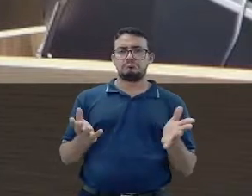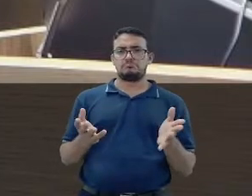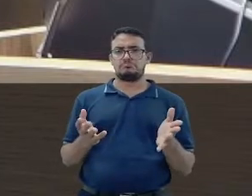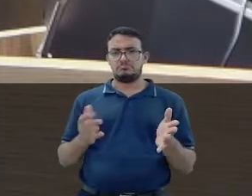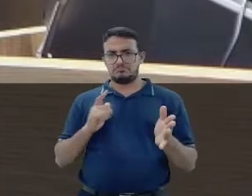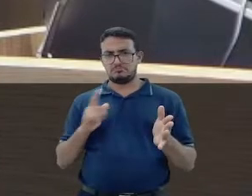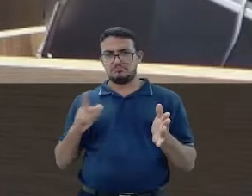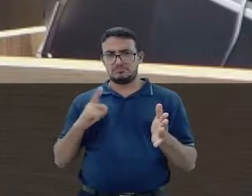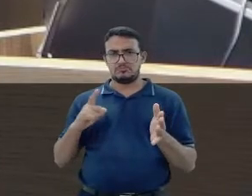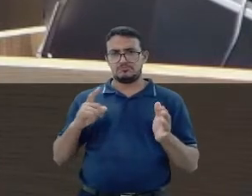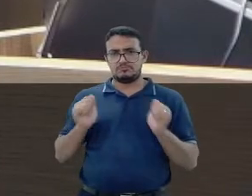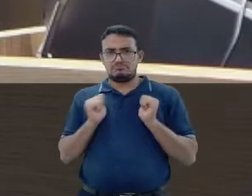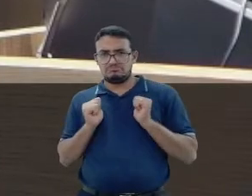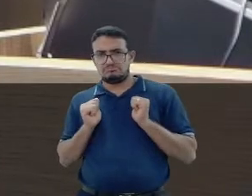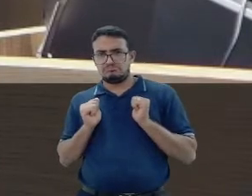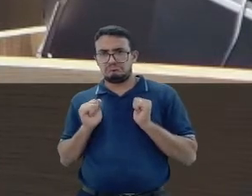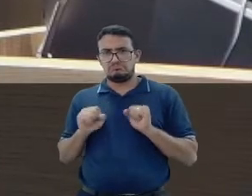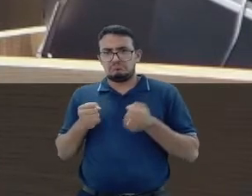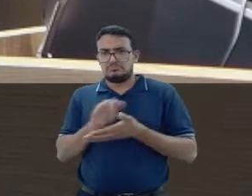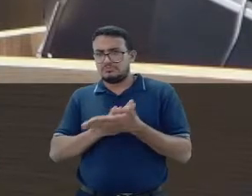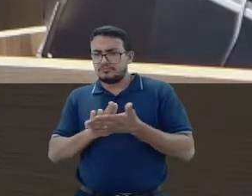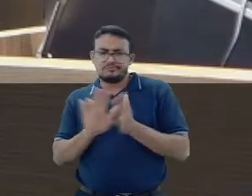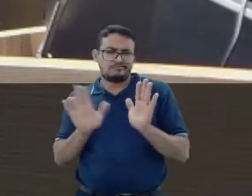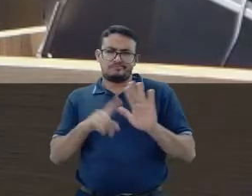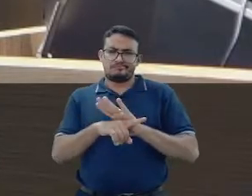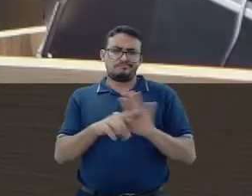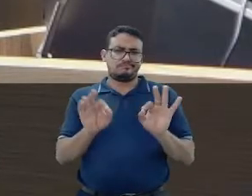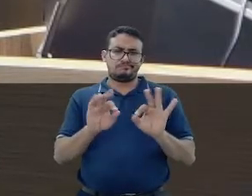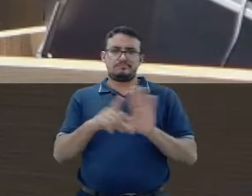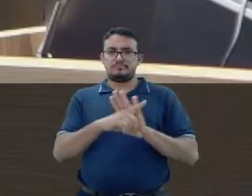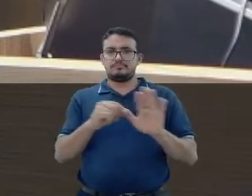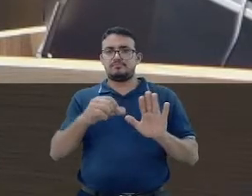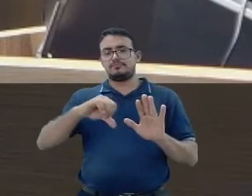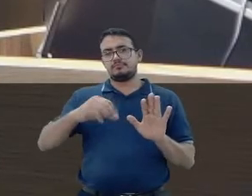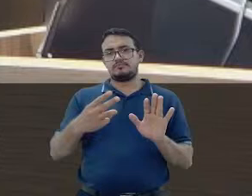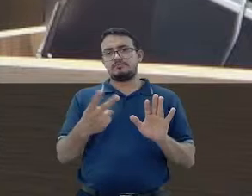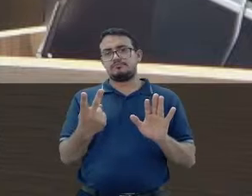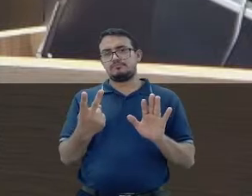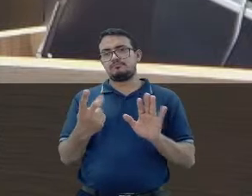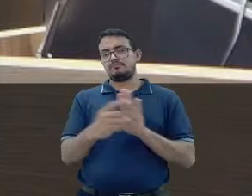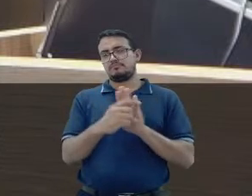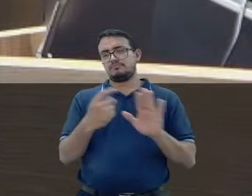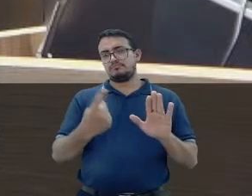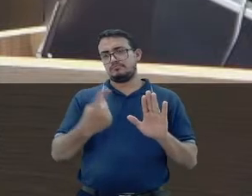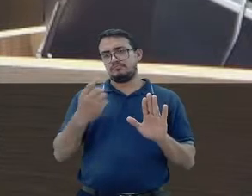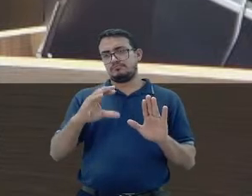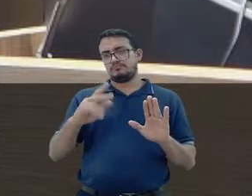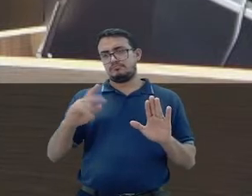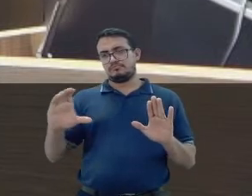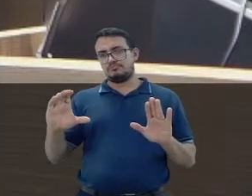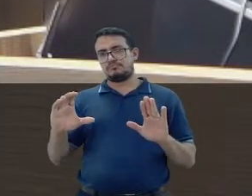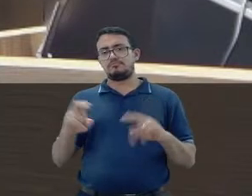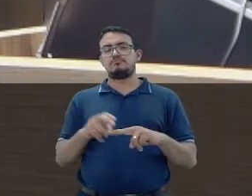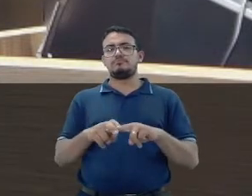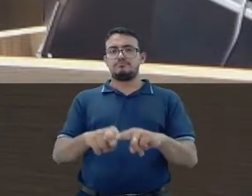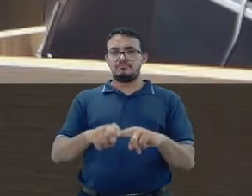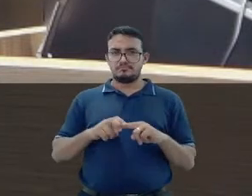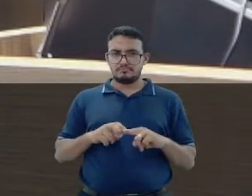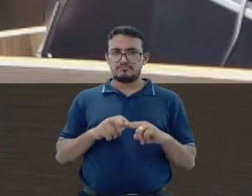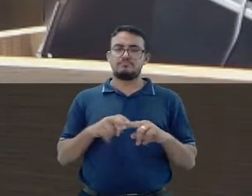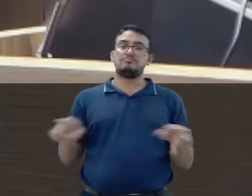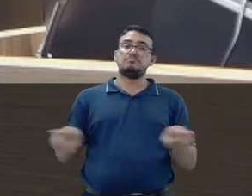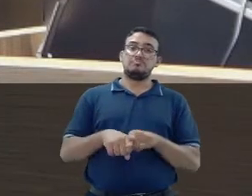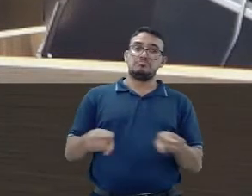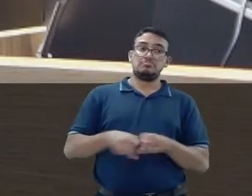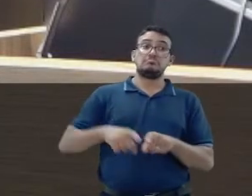de serviços a atrair a incidência aqui do artigo 932, parágrafo único do Código Civil. Por essas razões, e ainda